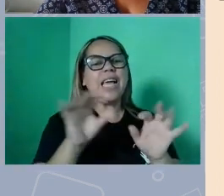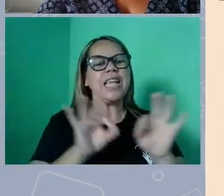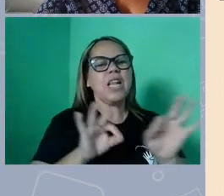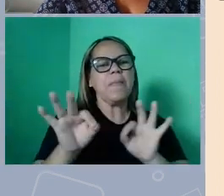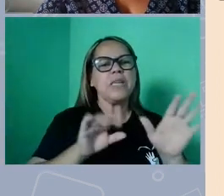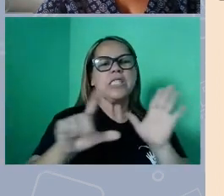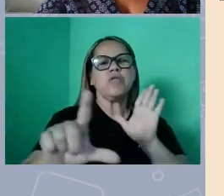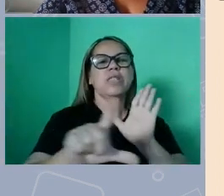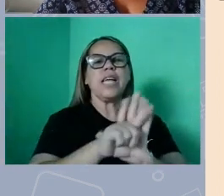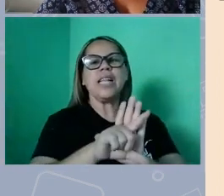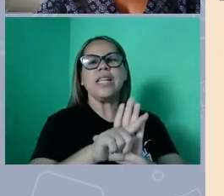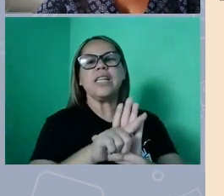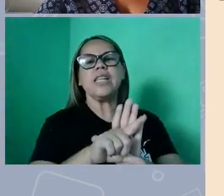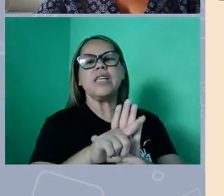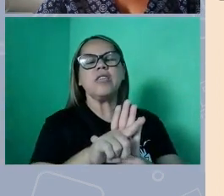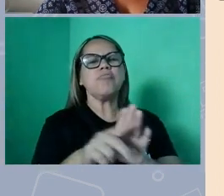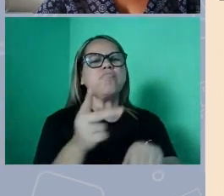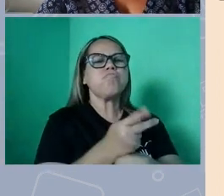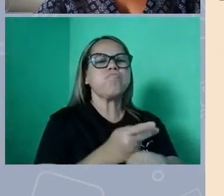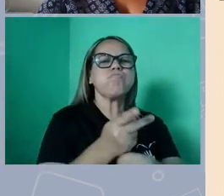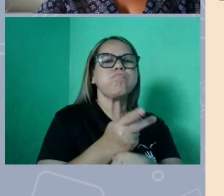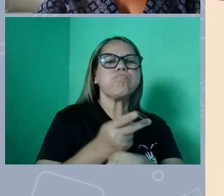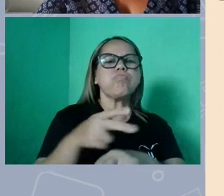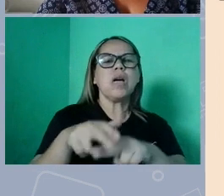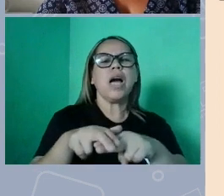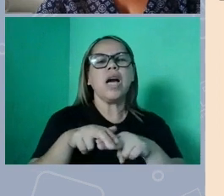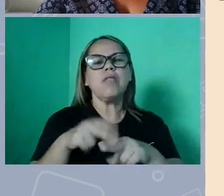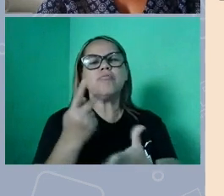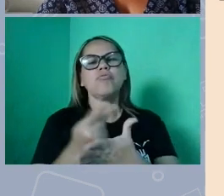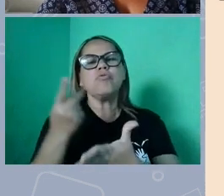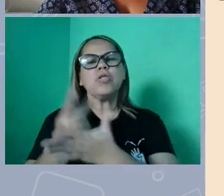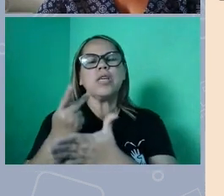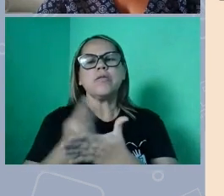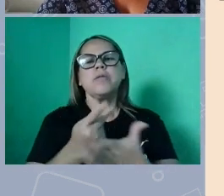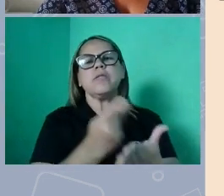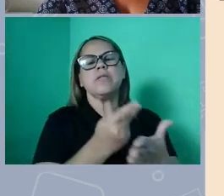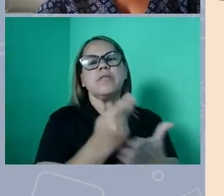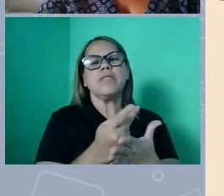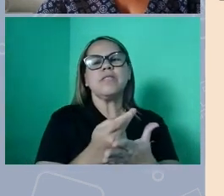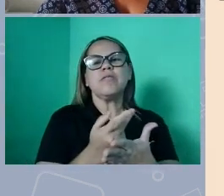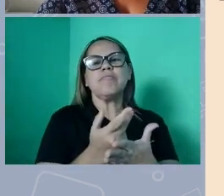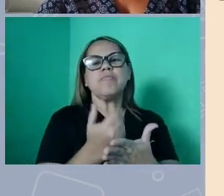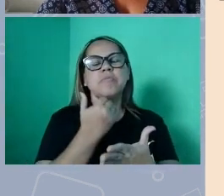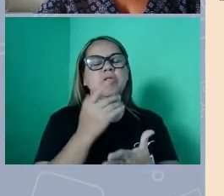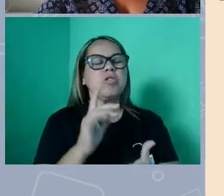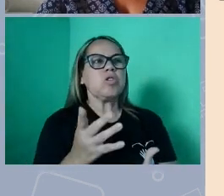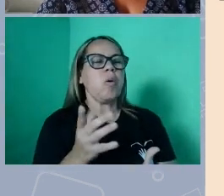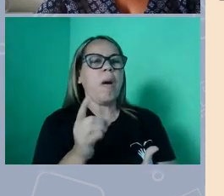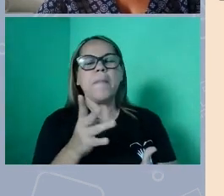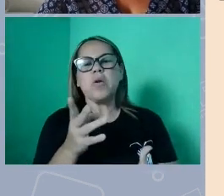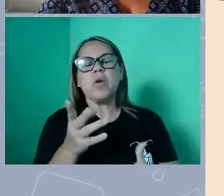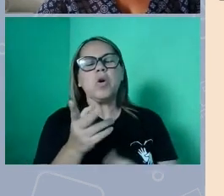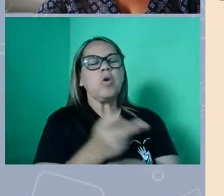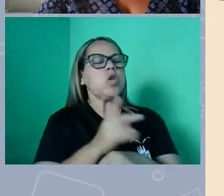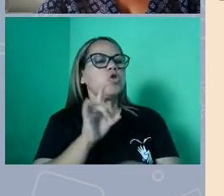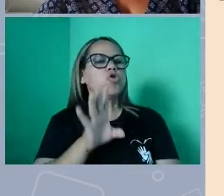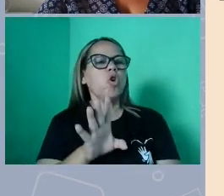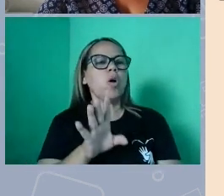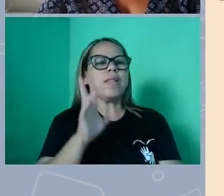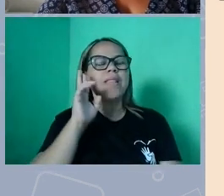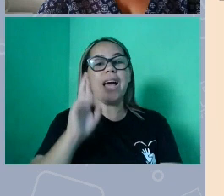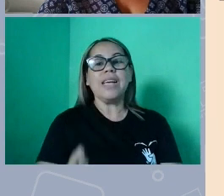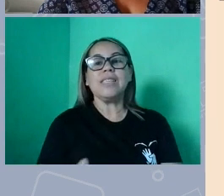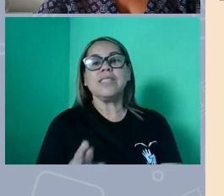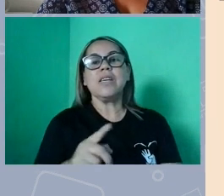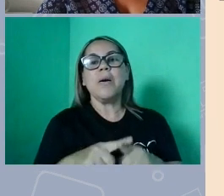leis a procura da causa dos fenômenos deixou de ser uma procura apenas da razão para sentar na